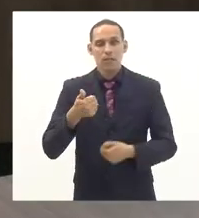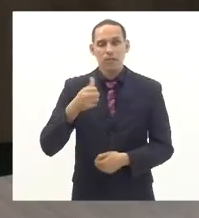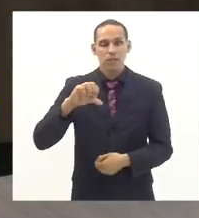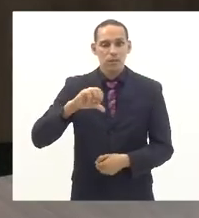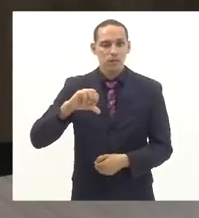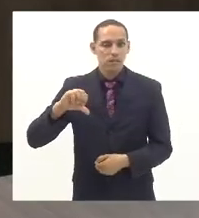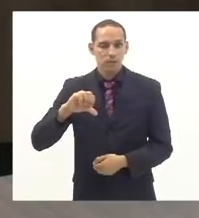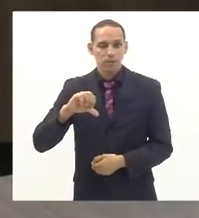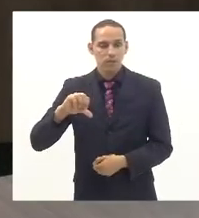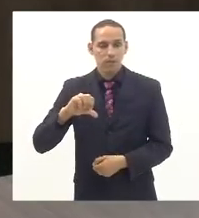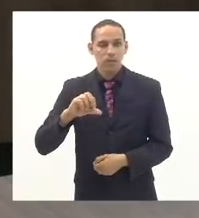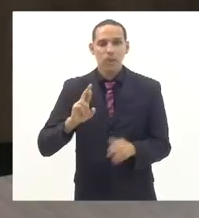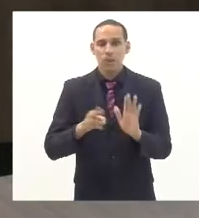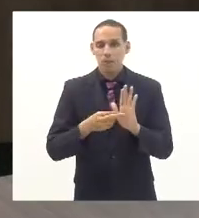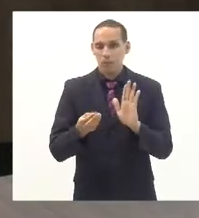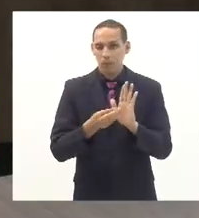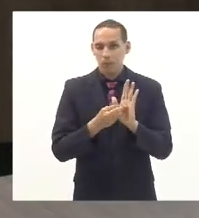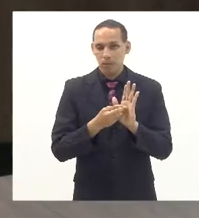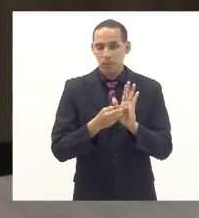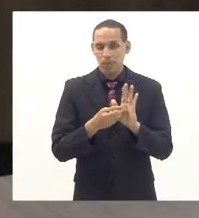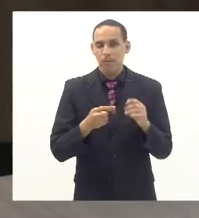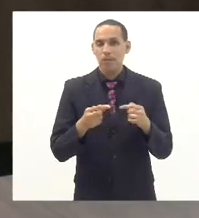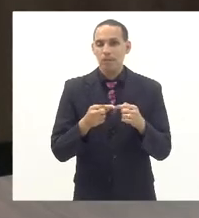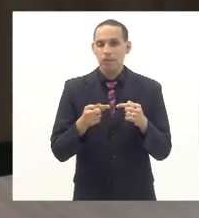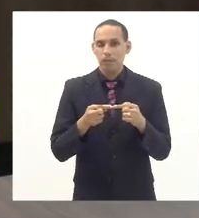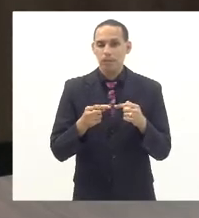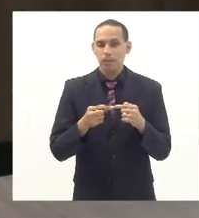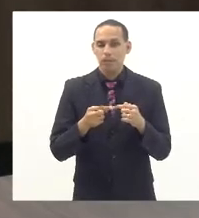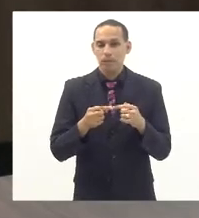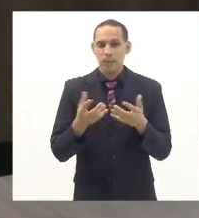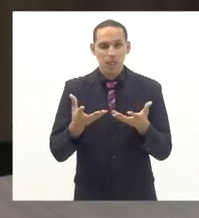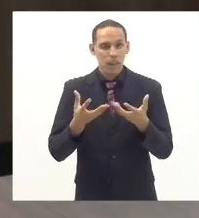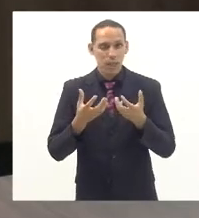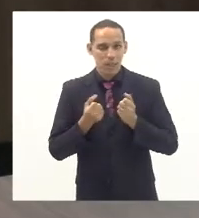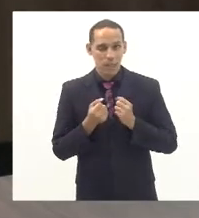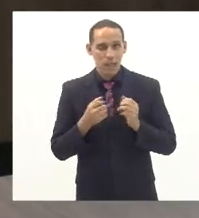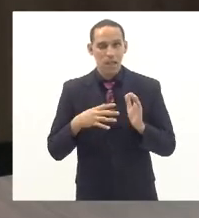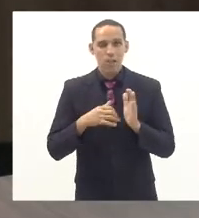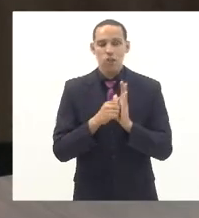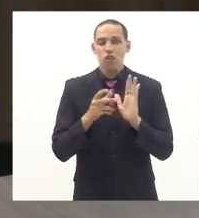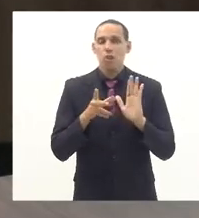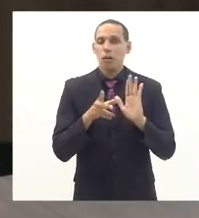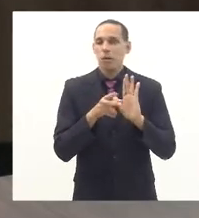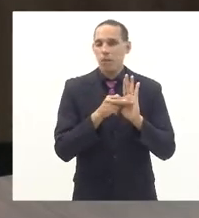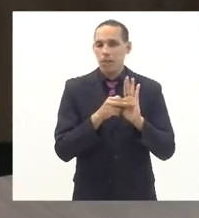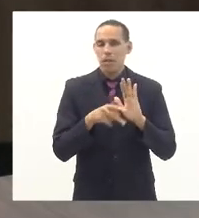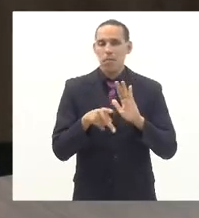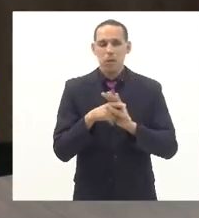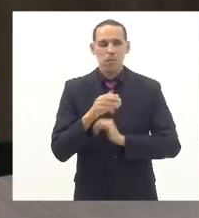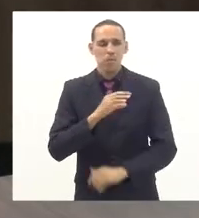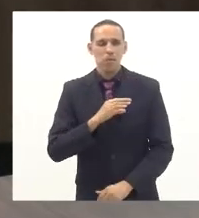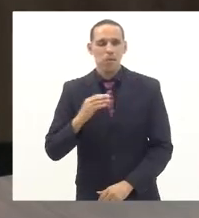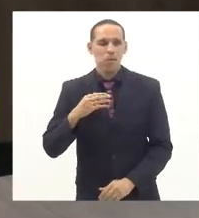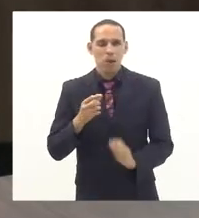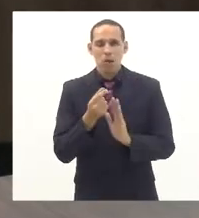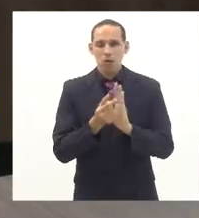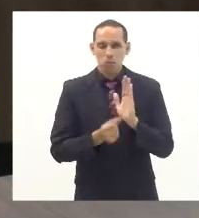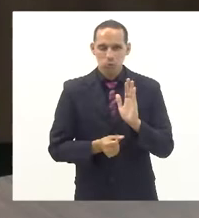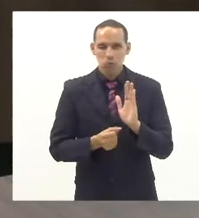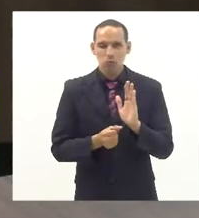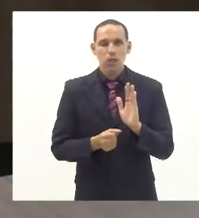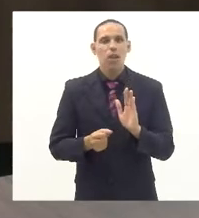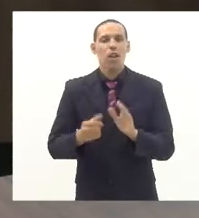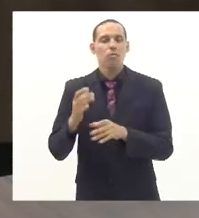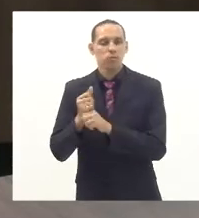199 do Regimento Interno o recebimento e o registro das emendas pela condição de orçamento Finanças